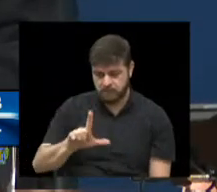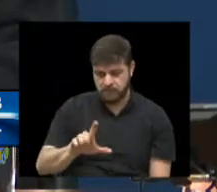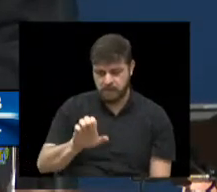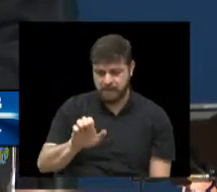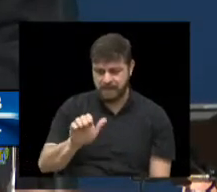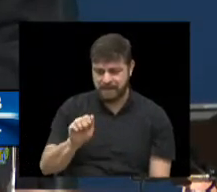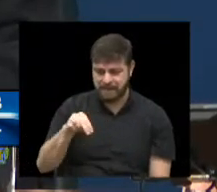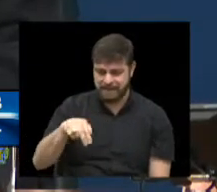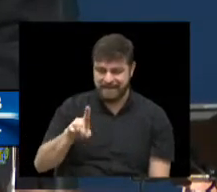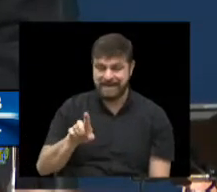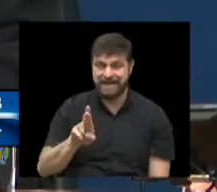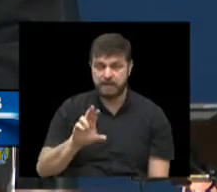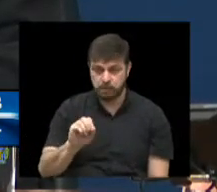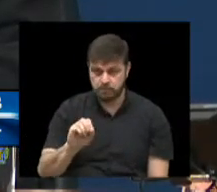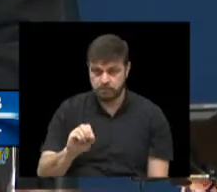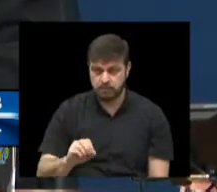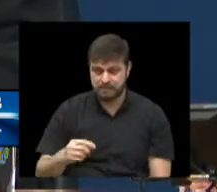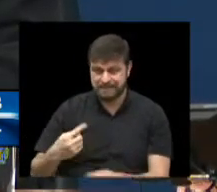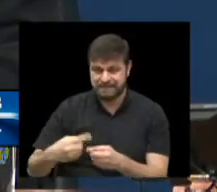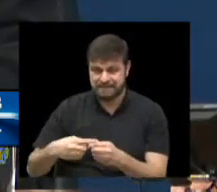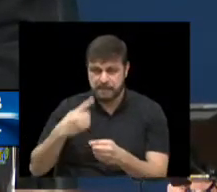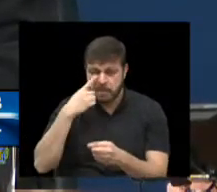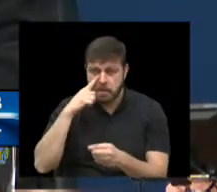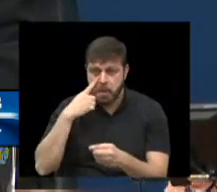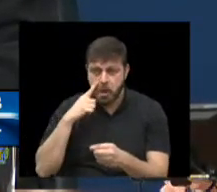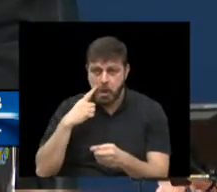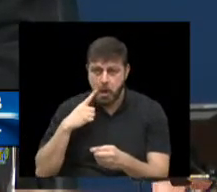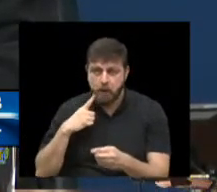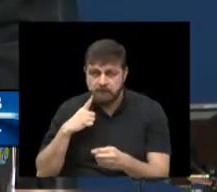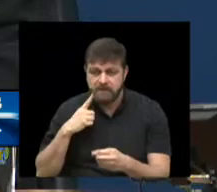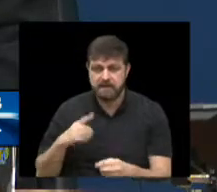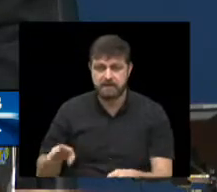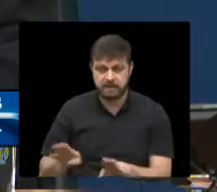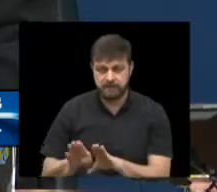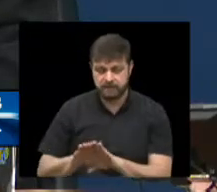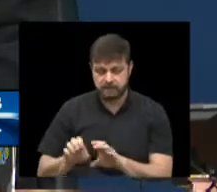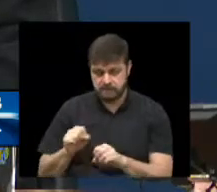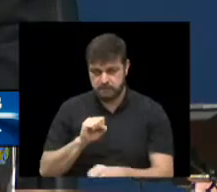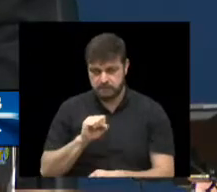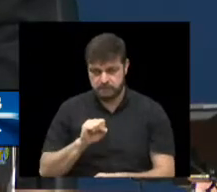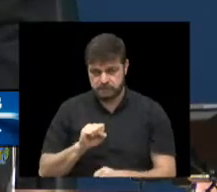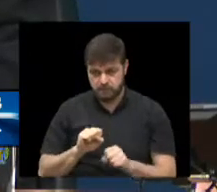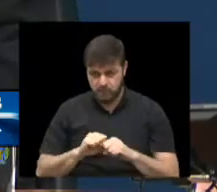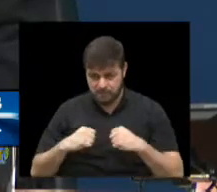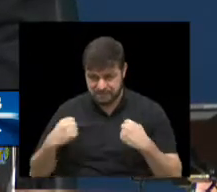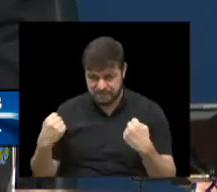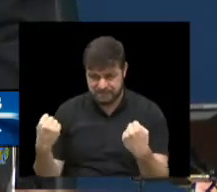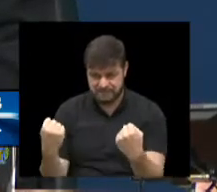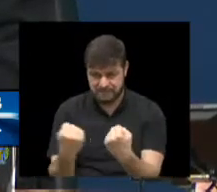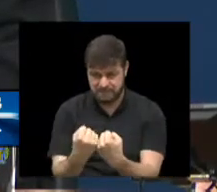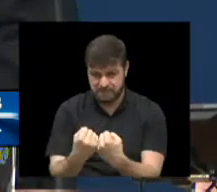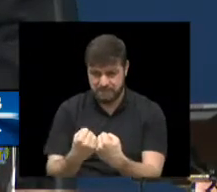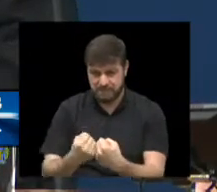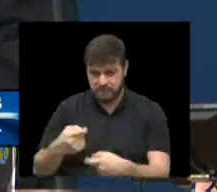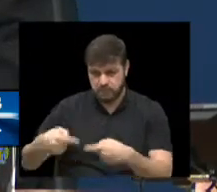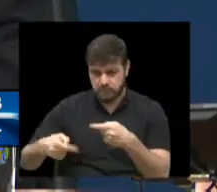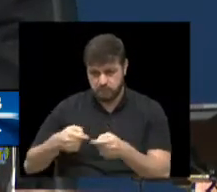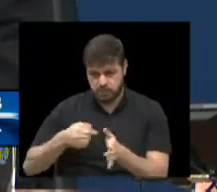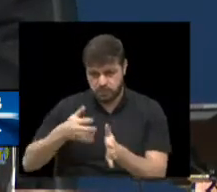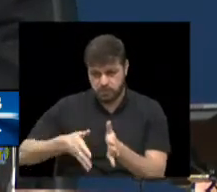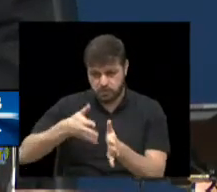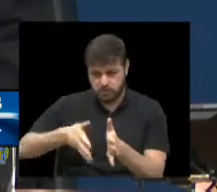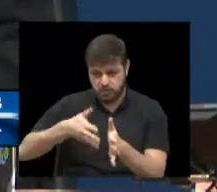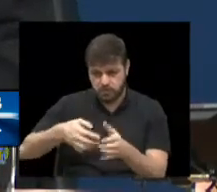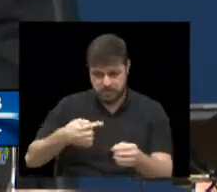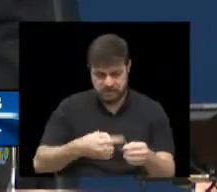Lourençon, de Louveira, pela realização do seminário do trem Intercidades na Câmara Municipal de